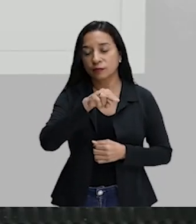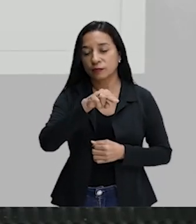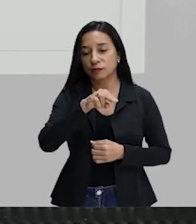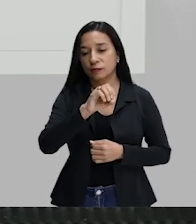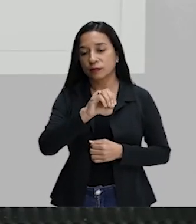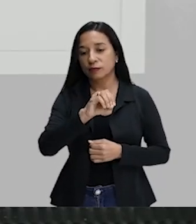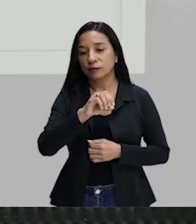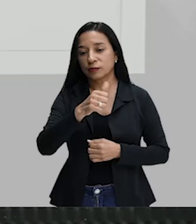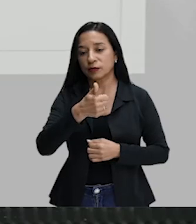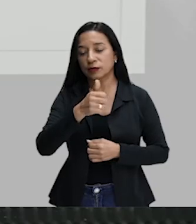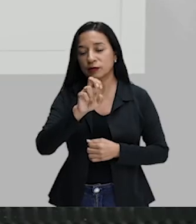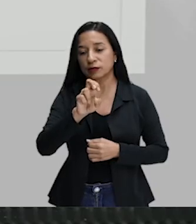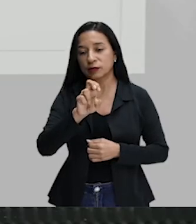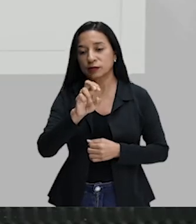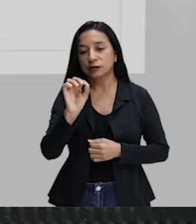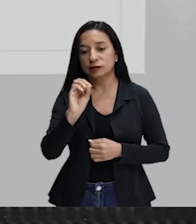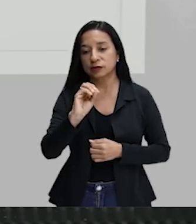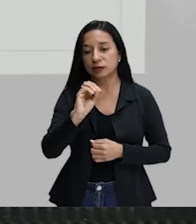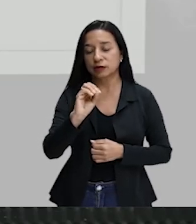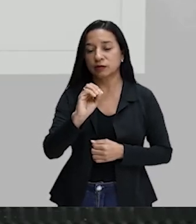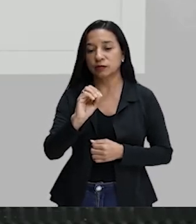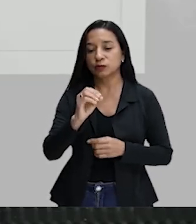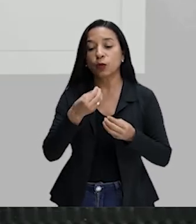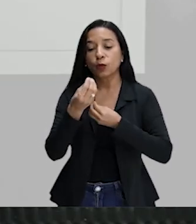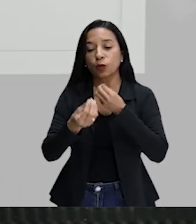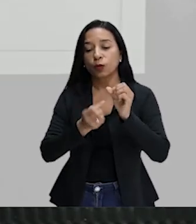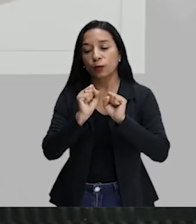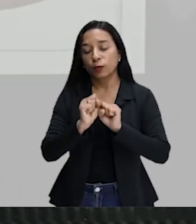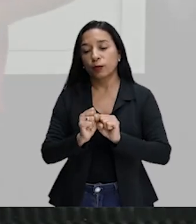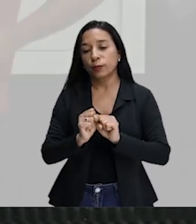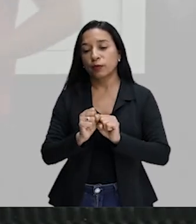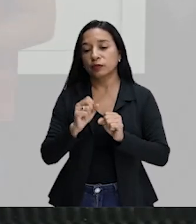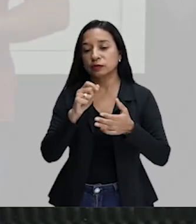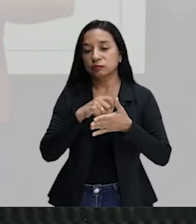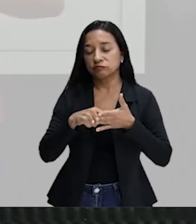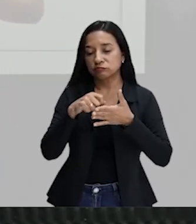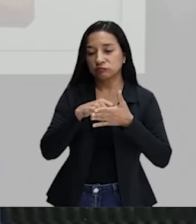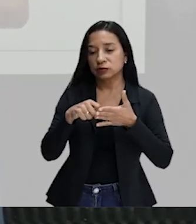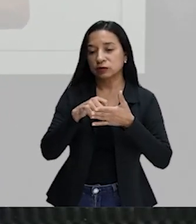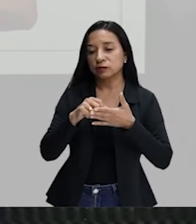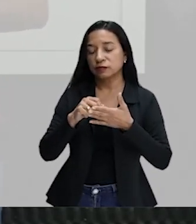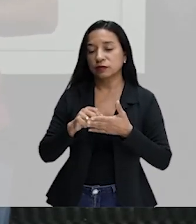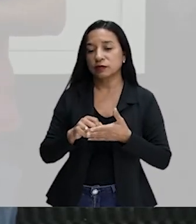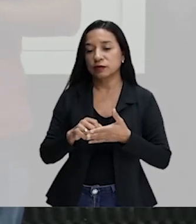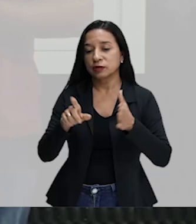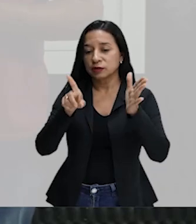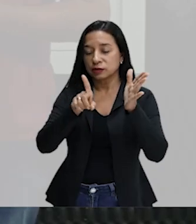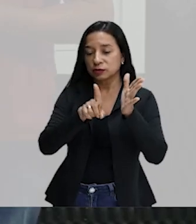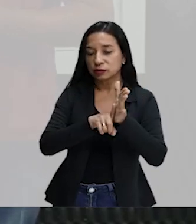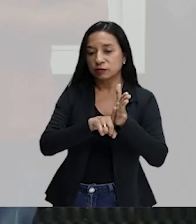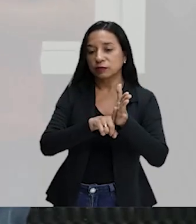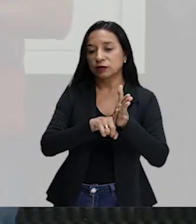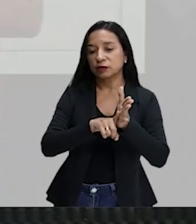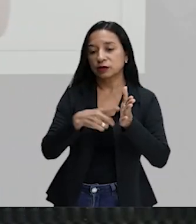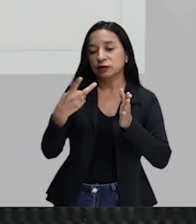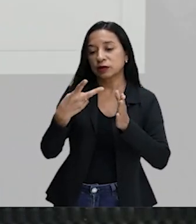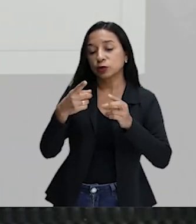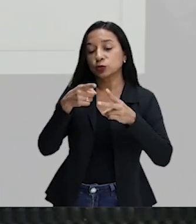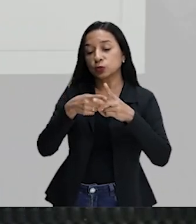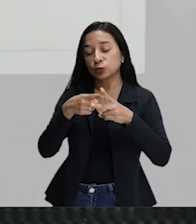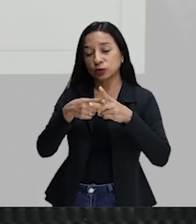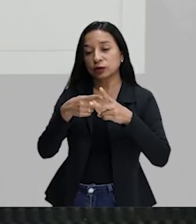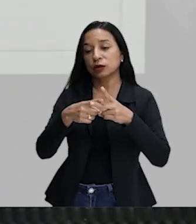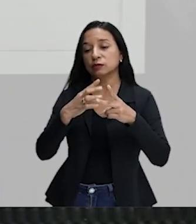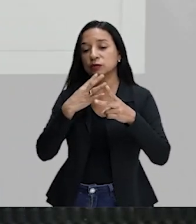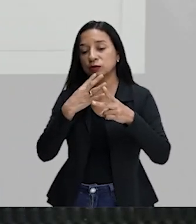15 graus. Como é que eu posso escrever 15 graus na diferença de dois arcos conhecidos? Ó,